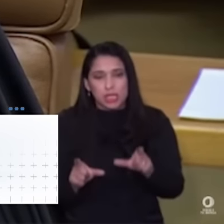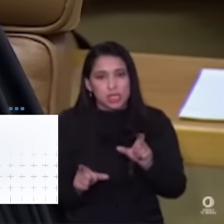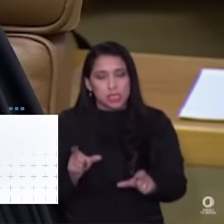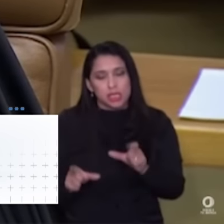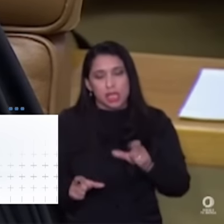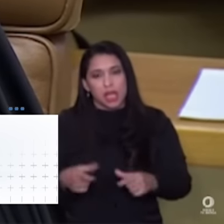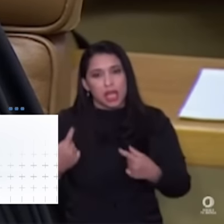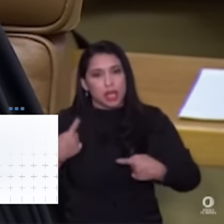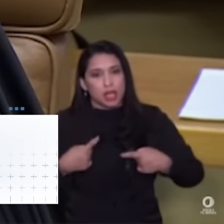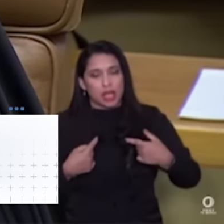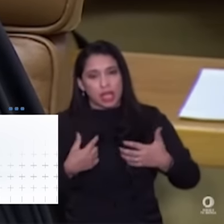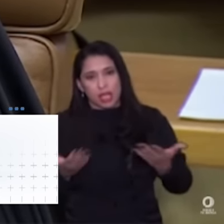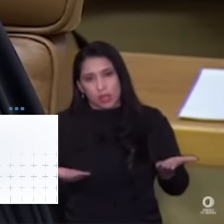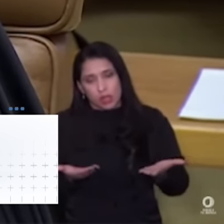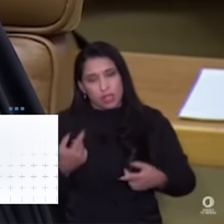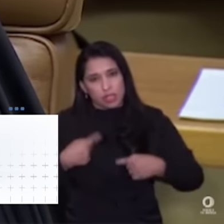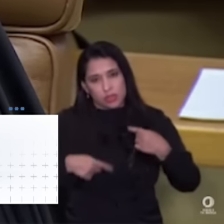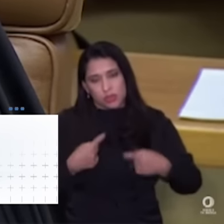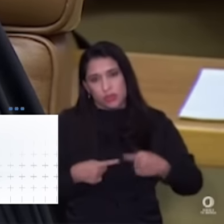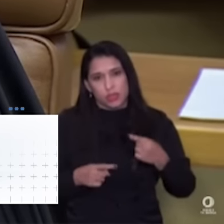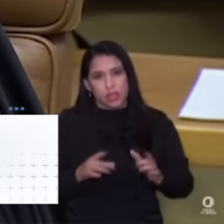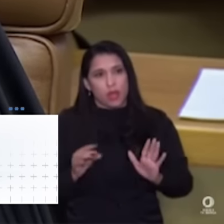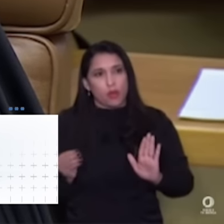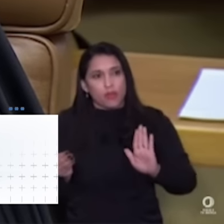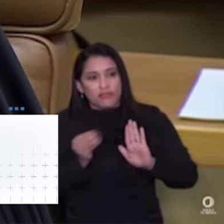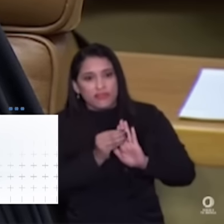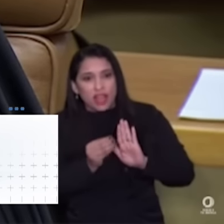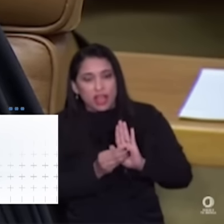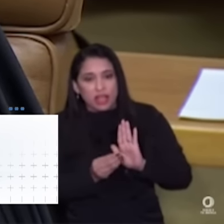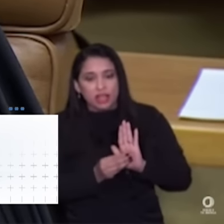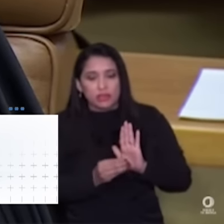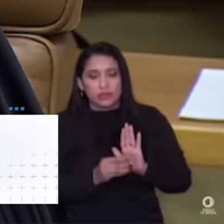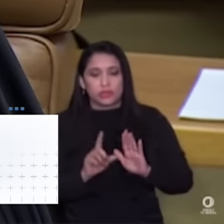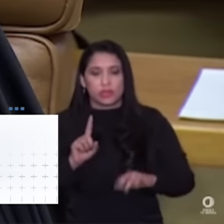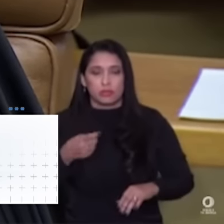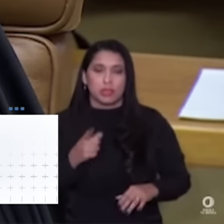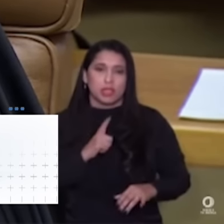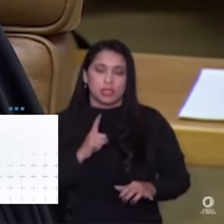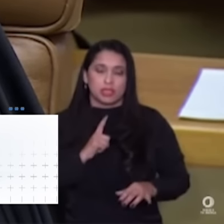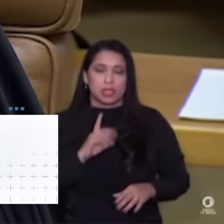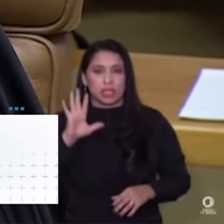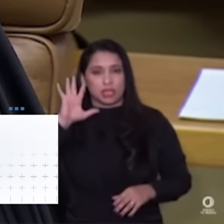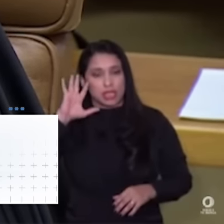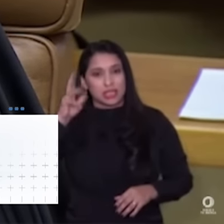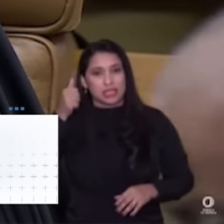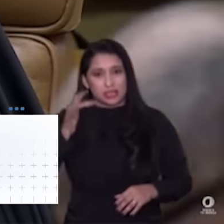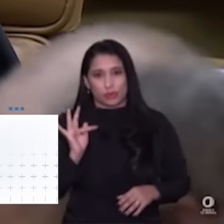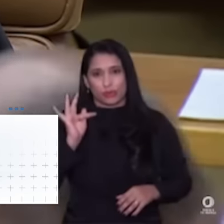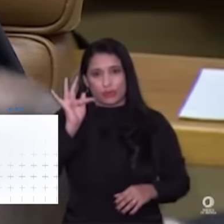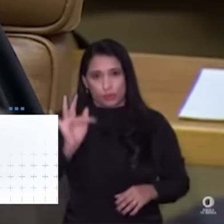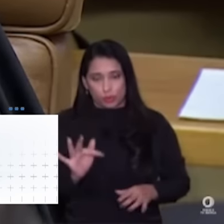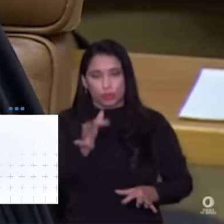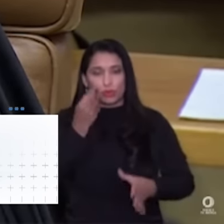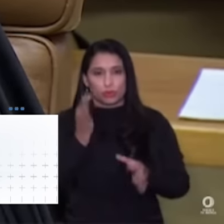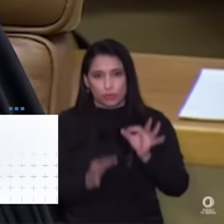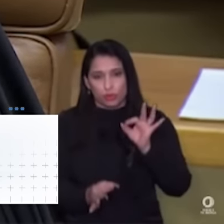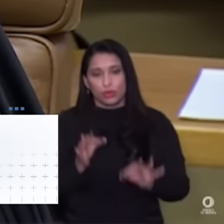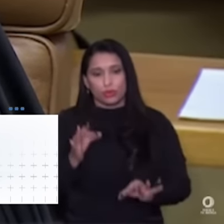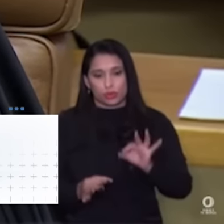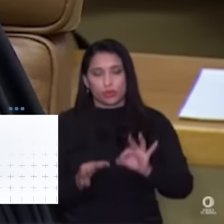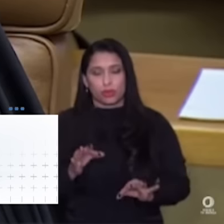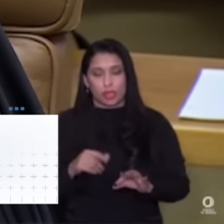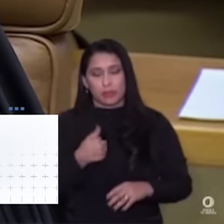nem apreciar fatos concretos que podem ser objeto de deliberação por parte do tribunal, acredito que as manifestações